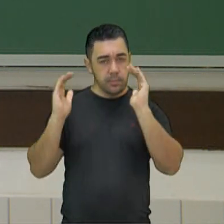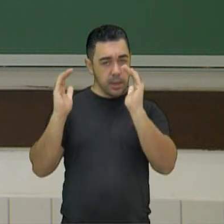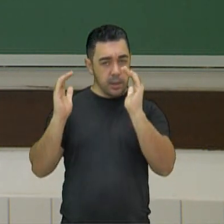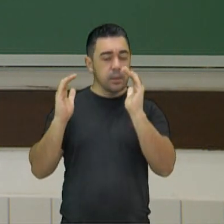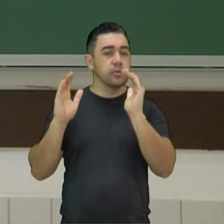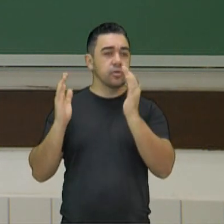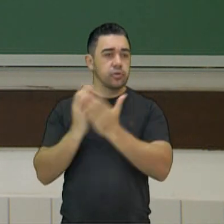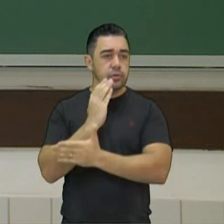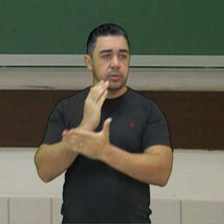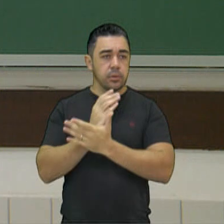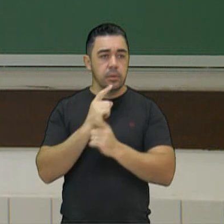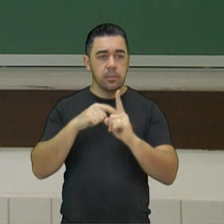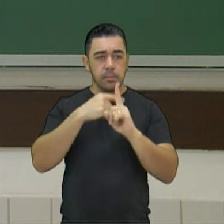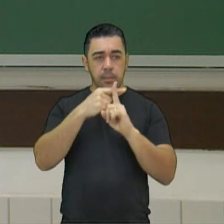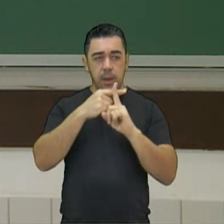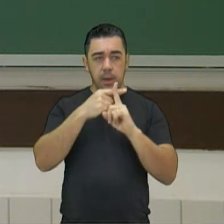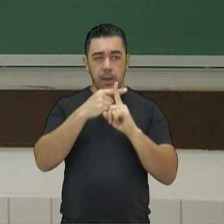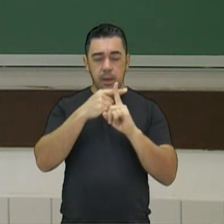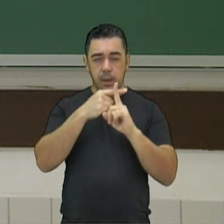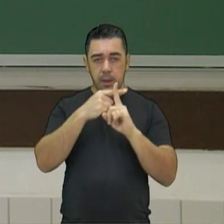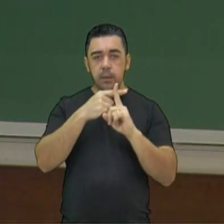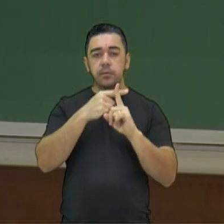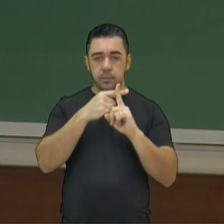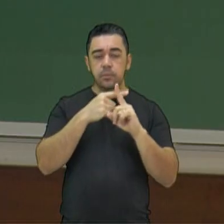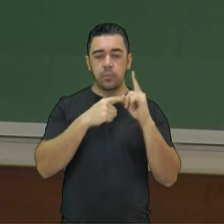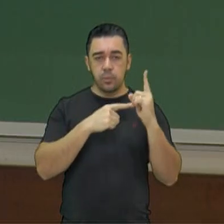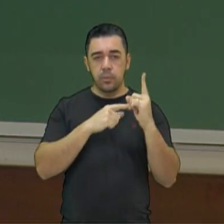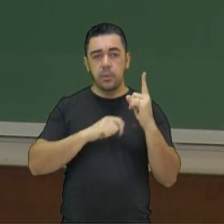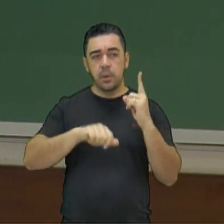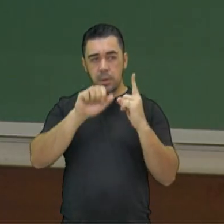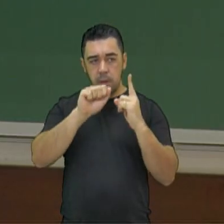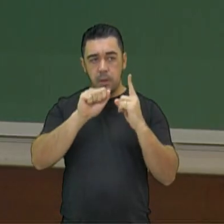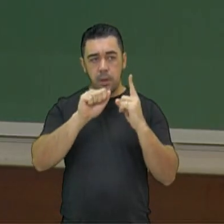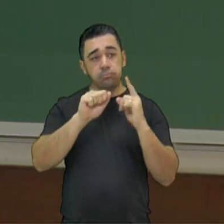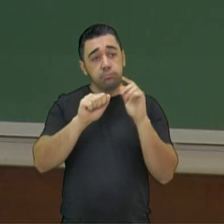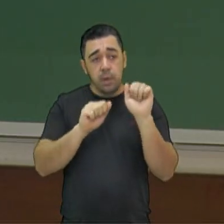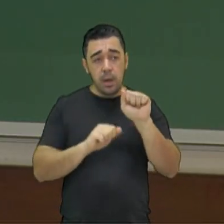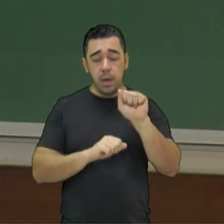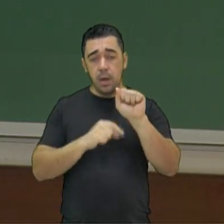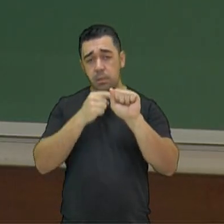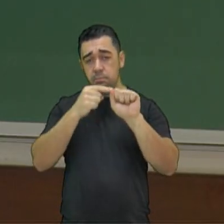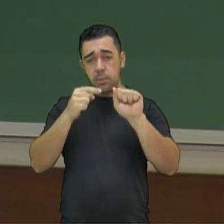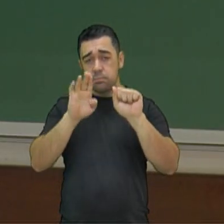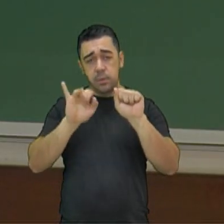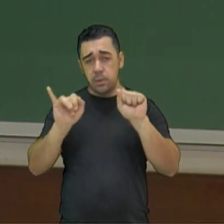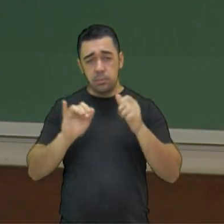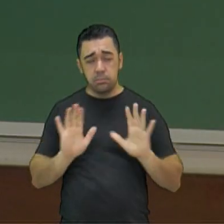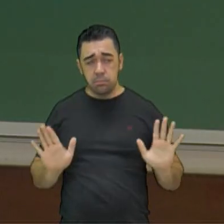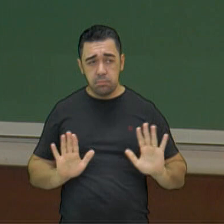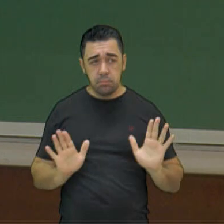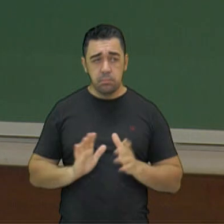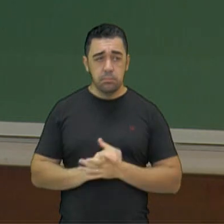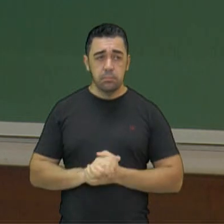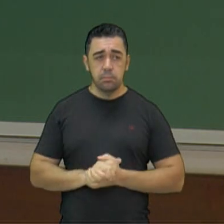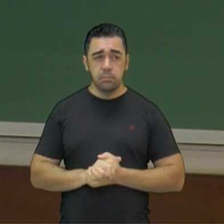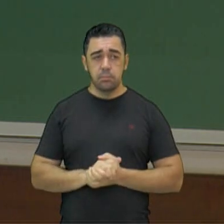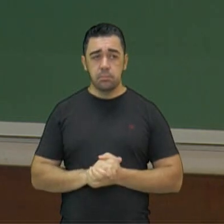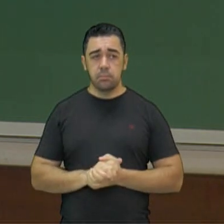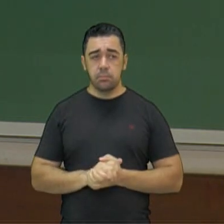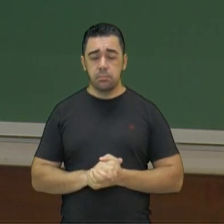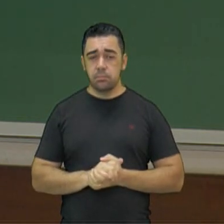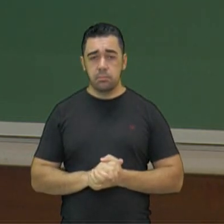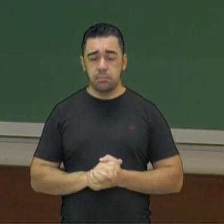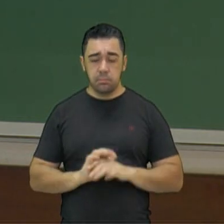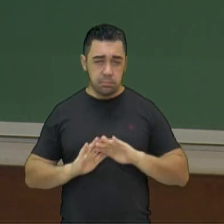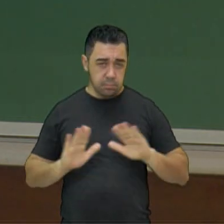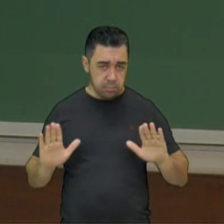parênteses, mais uma vez esse número, ele fica o próprio número. Então, ficou A